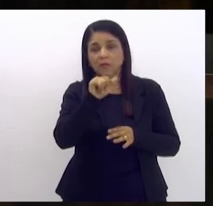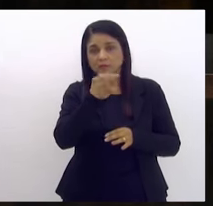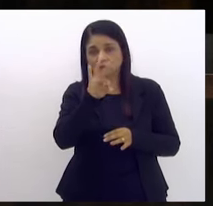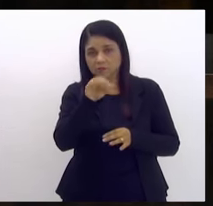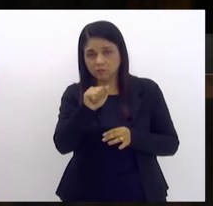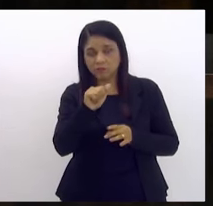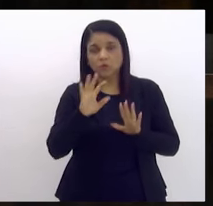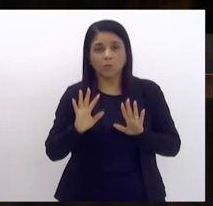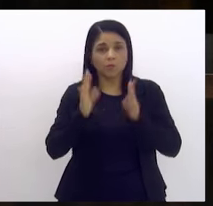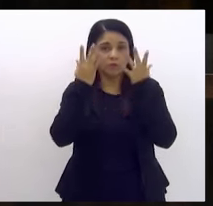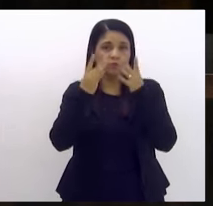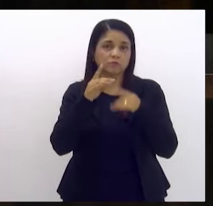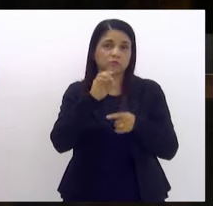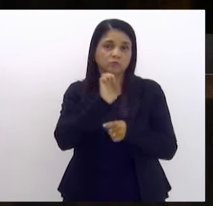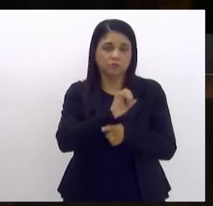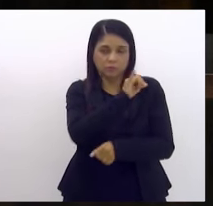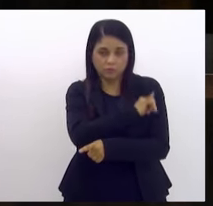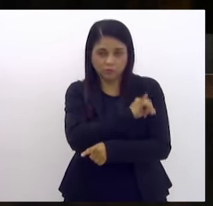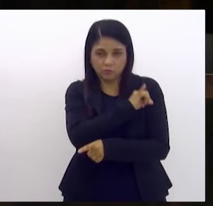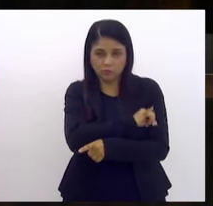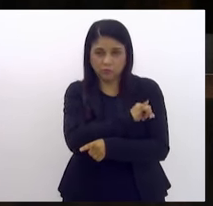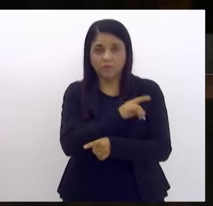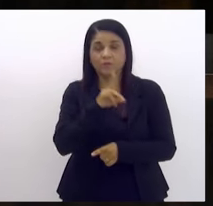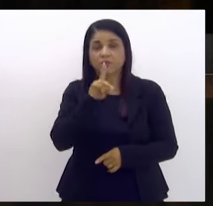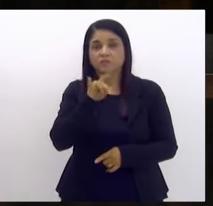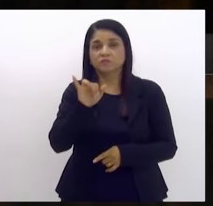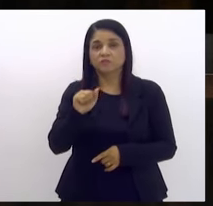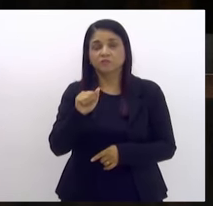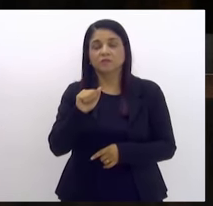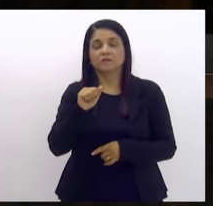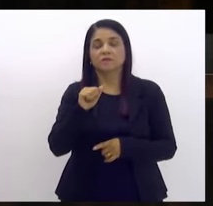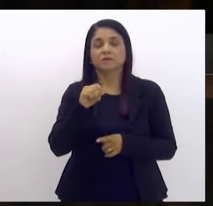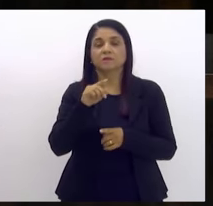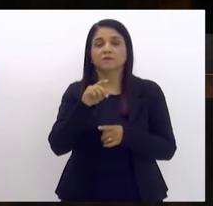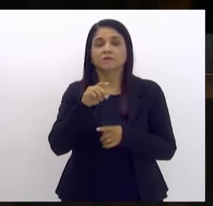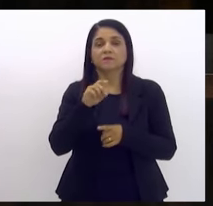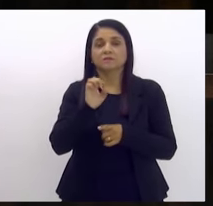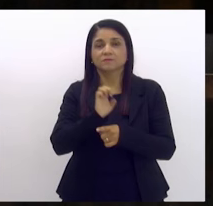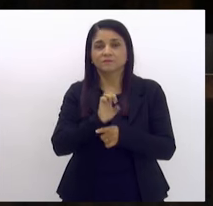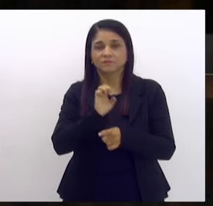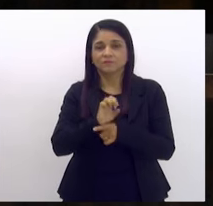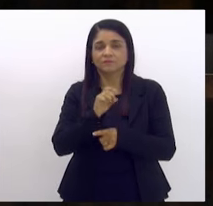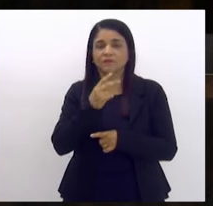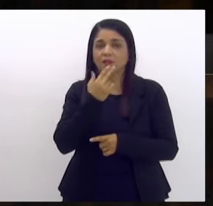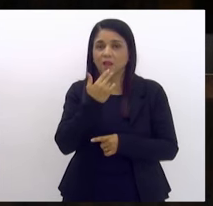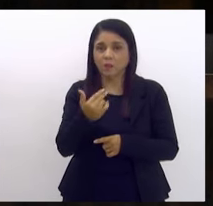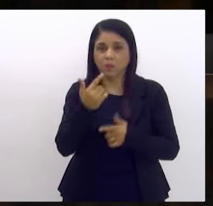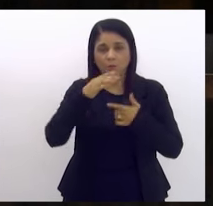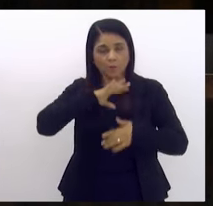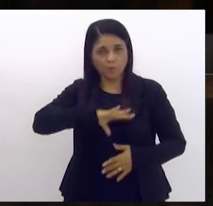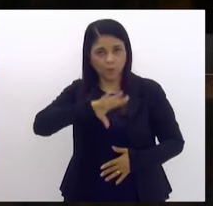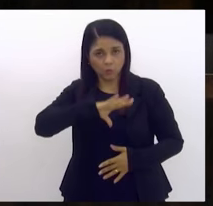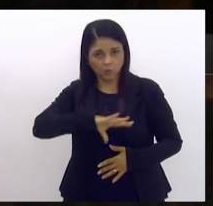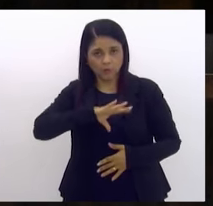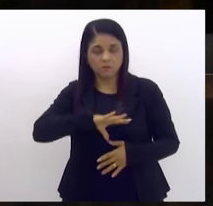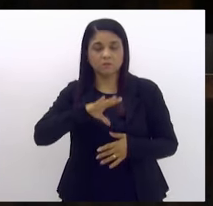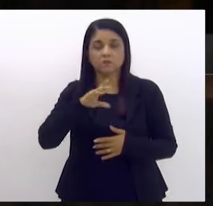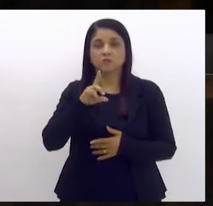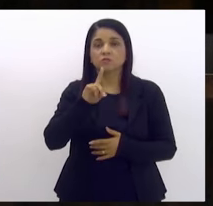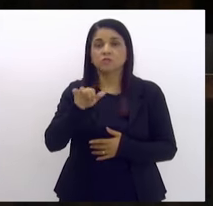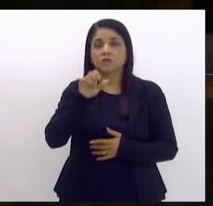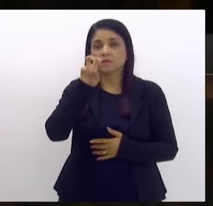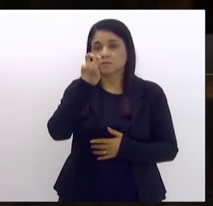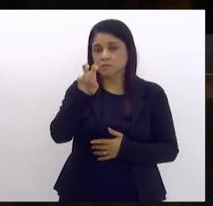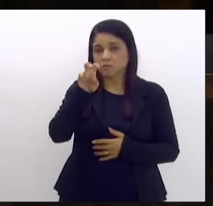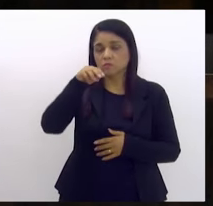Janeiro, Dia Estadual da Língua Portuguesa, a ser celebrado no dia 5 de maio